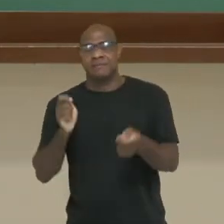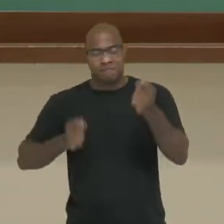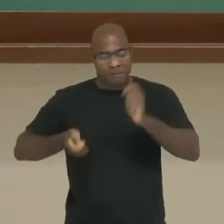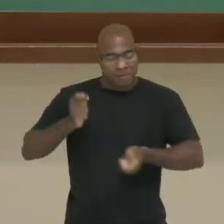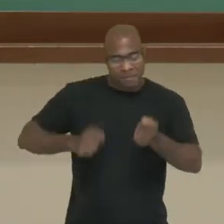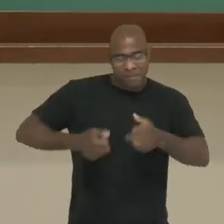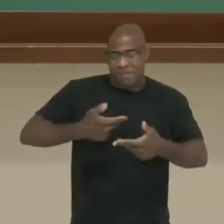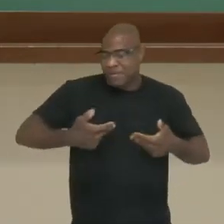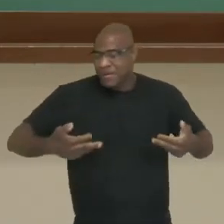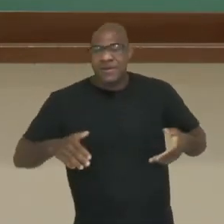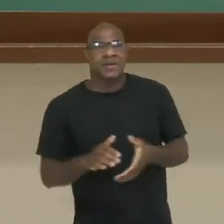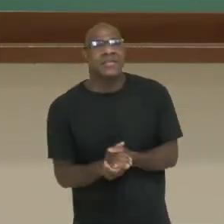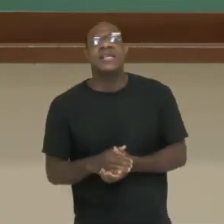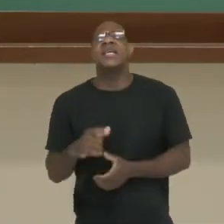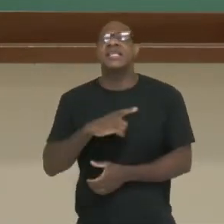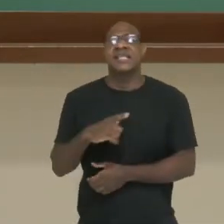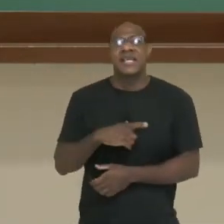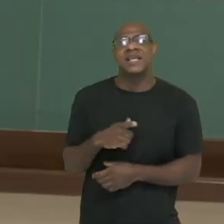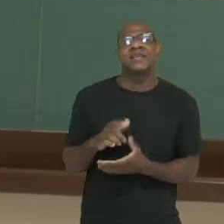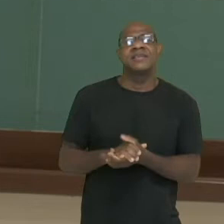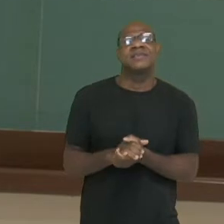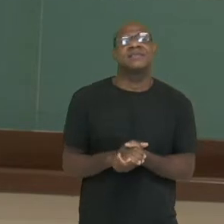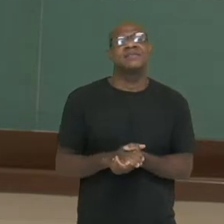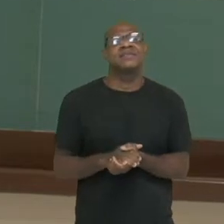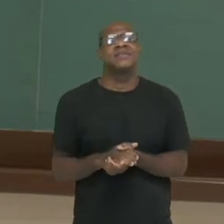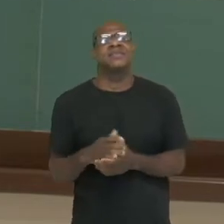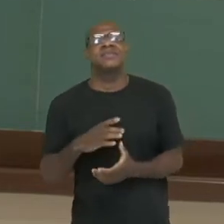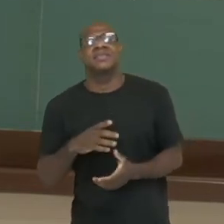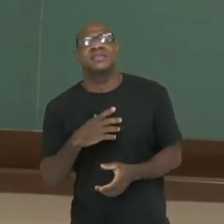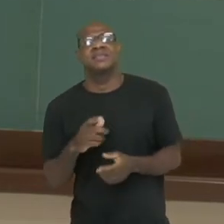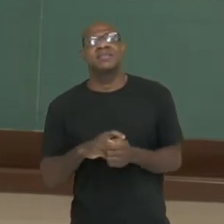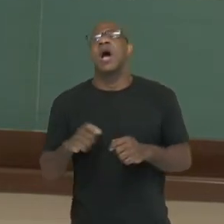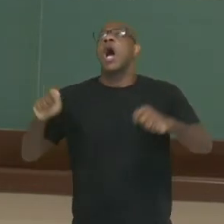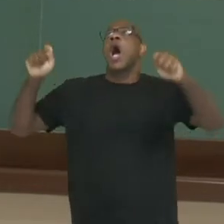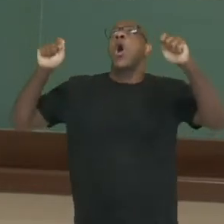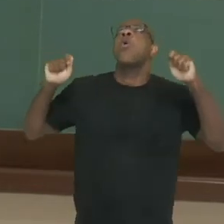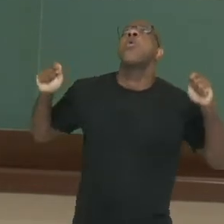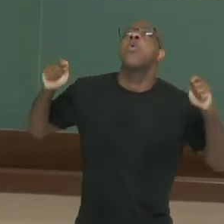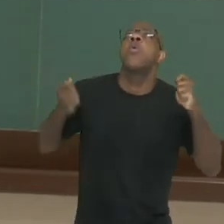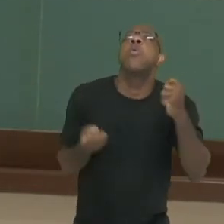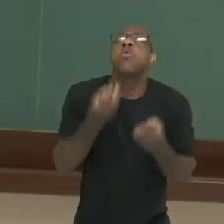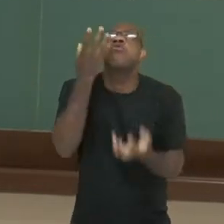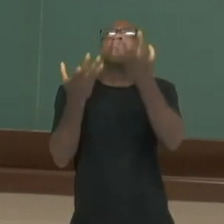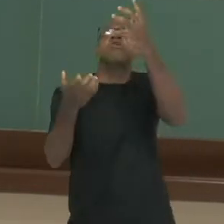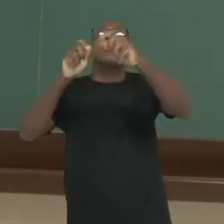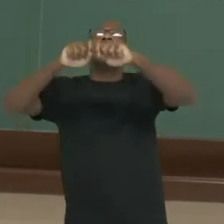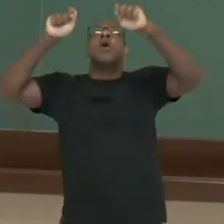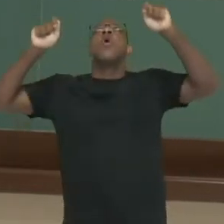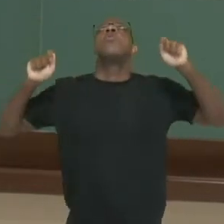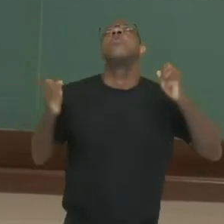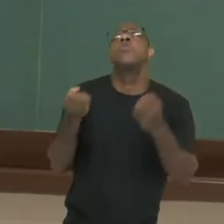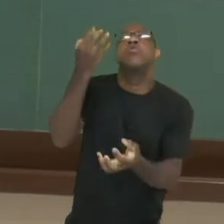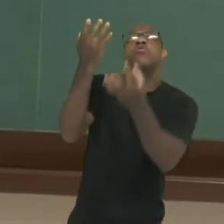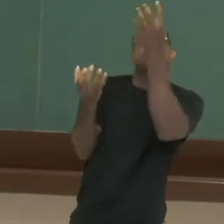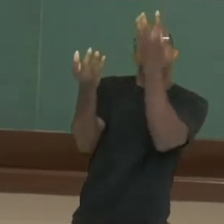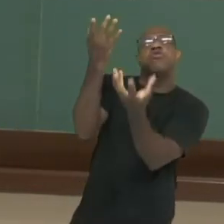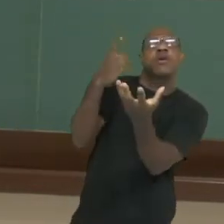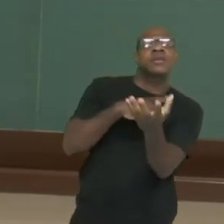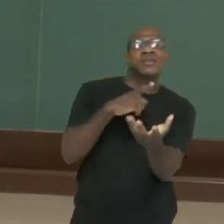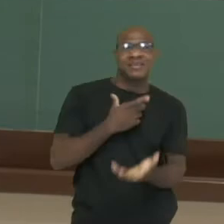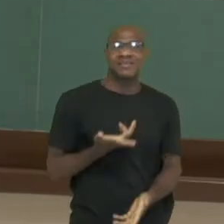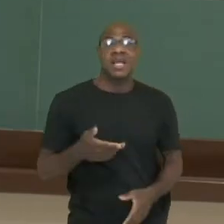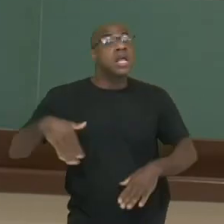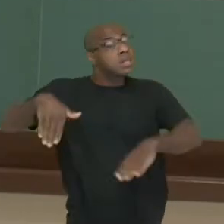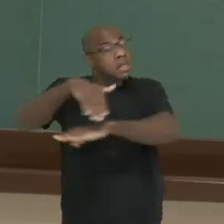musicais, também tem o ilusionismo ali, né, eles estão cuspindo fogo, então é uma interação bem bacana que acontece ali no teatro